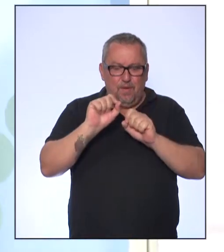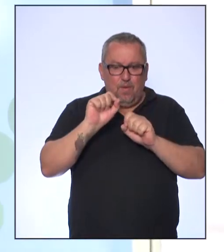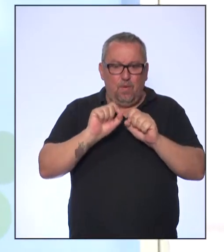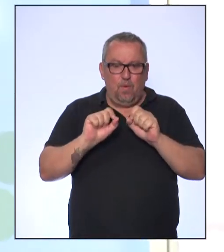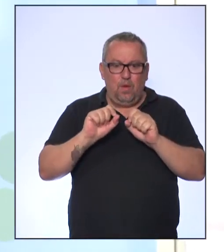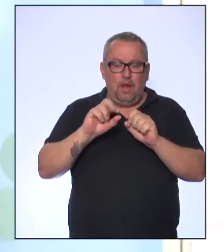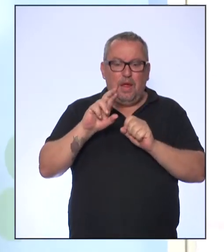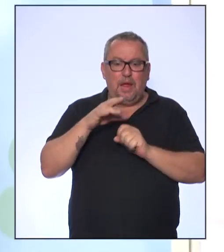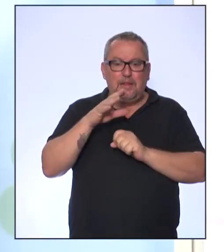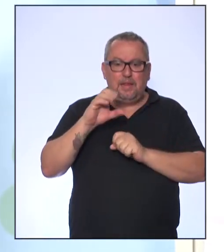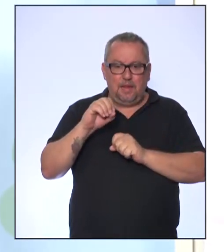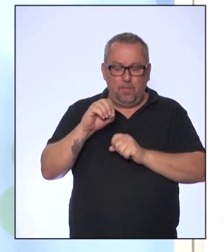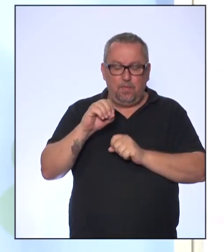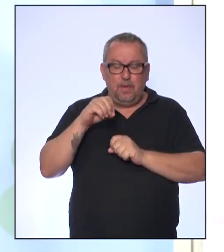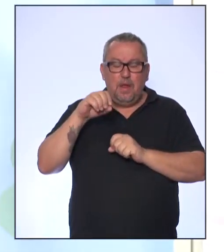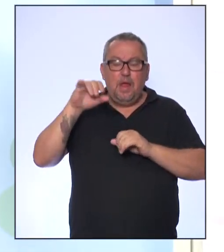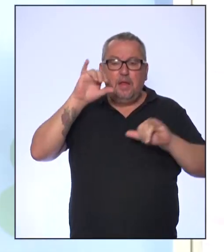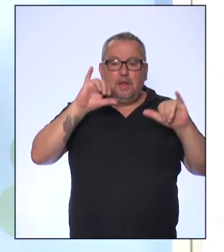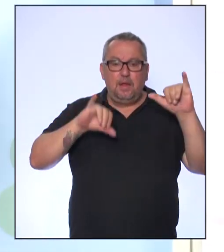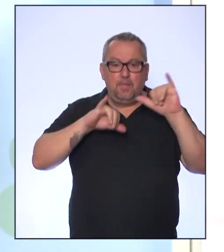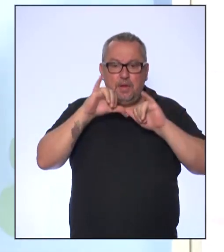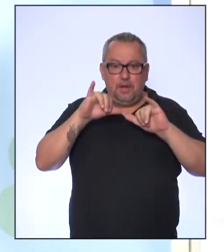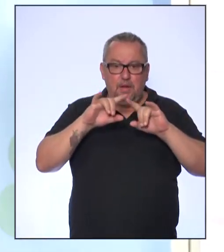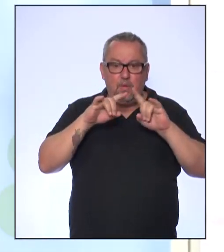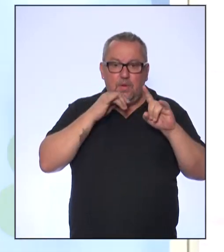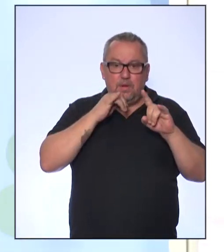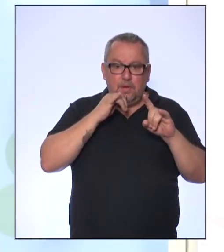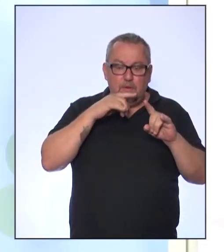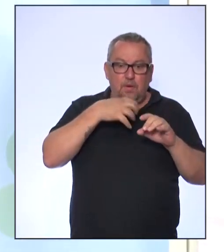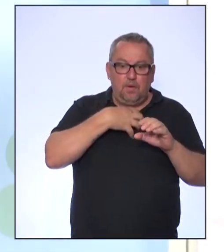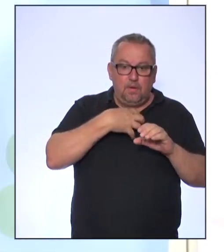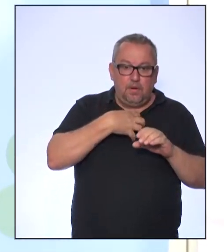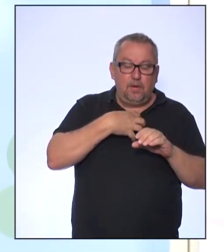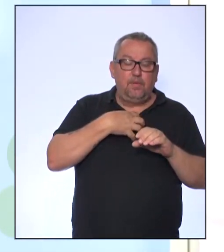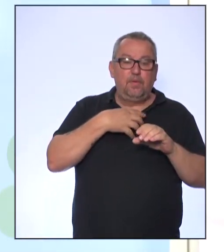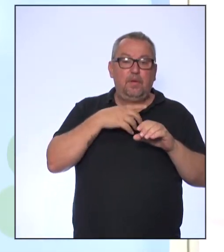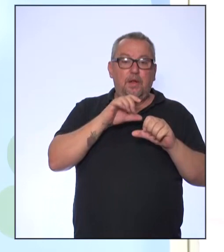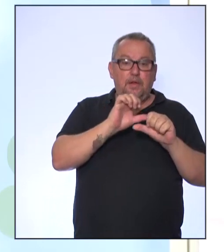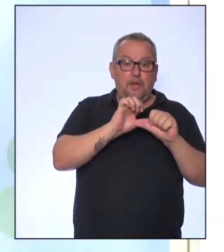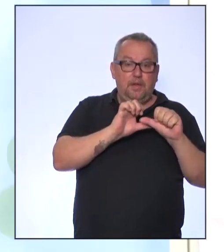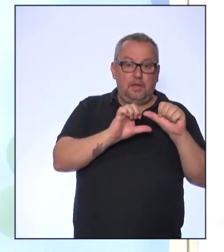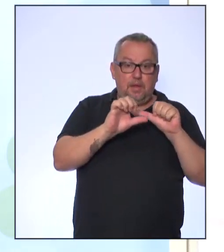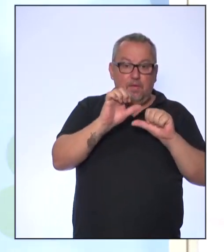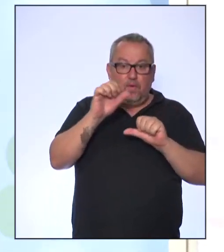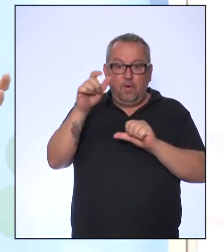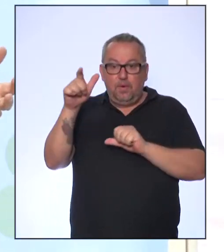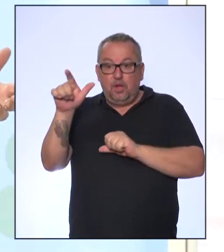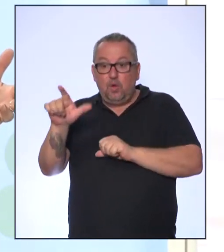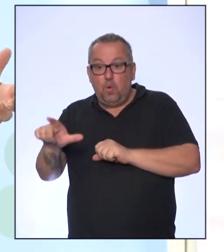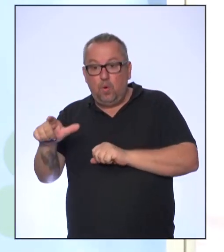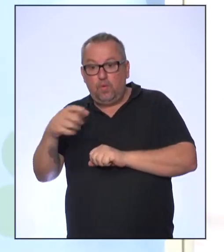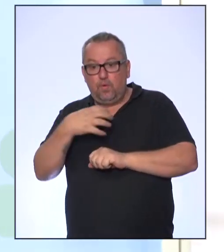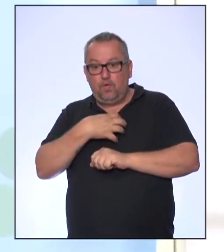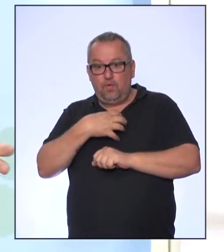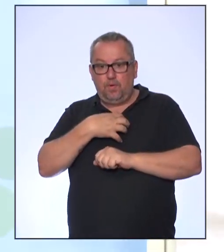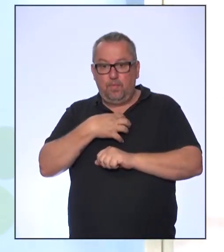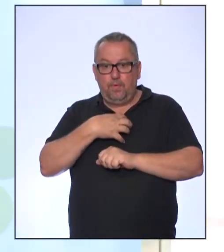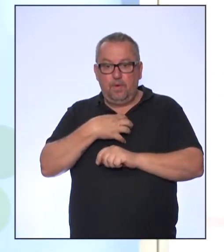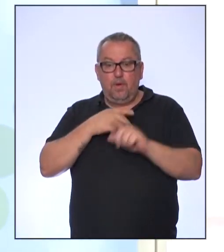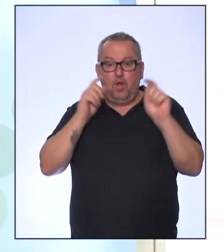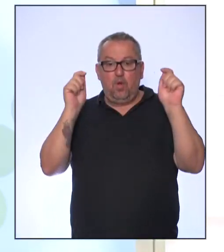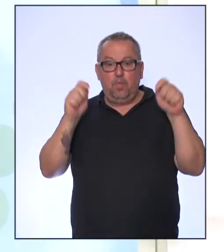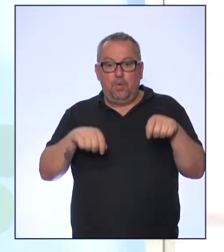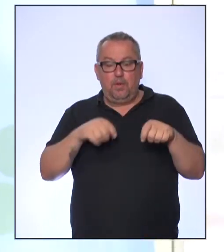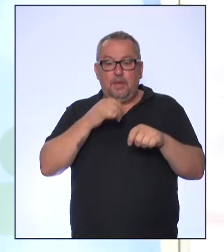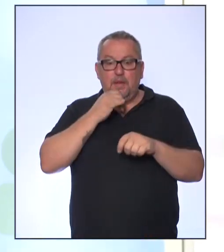uma reação química. A reação química é quando eu tenho um tipo de substância que se transforma em um outro tipo de substância. Pode ser